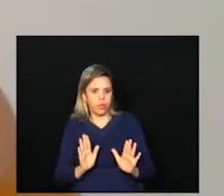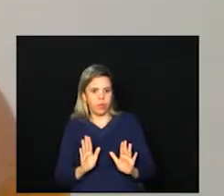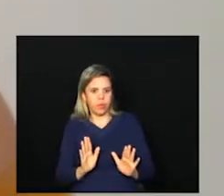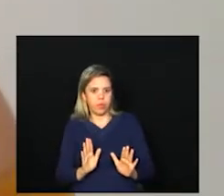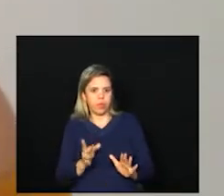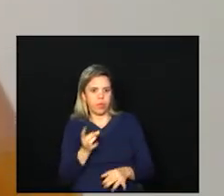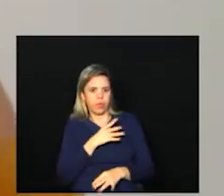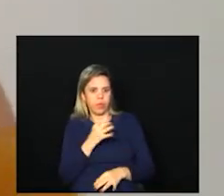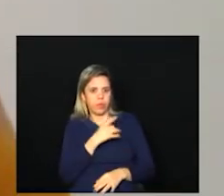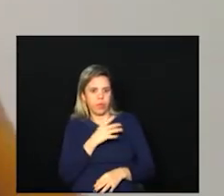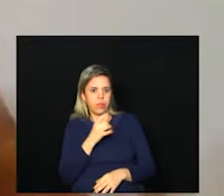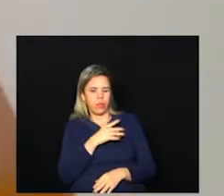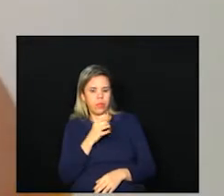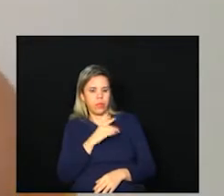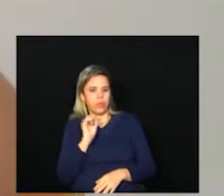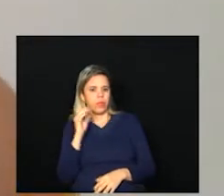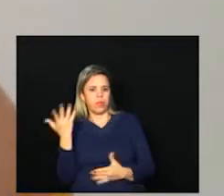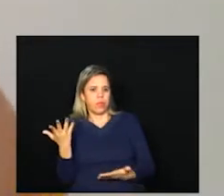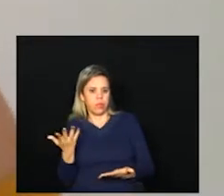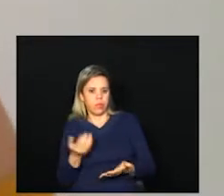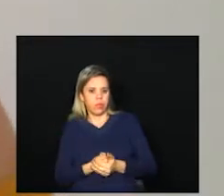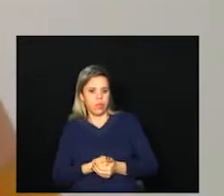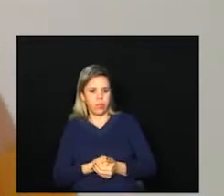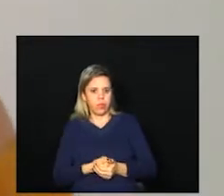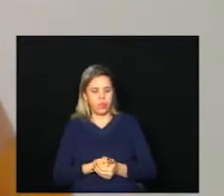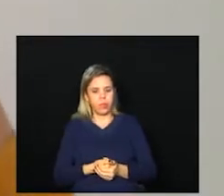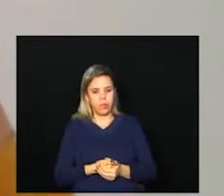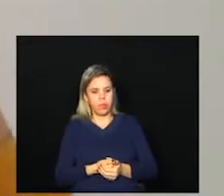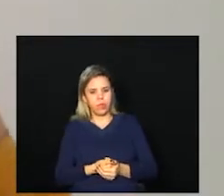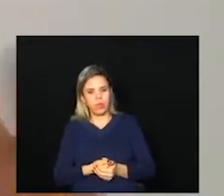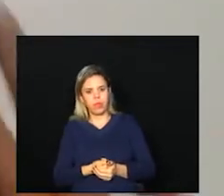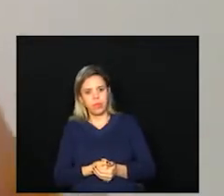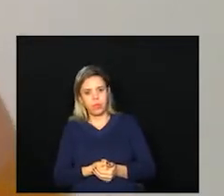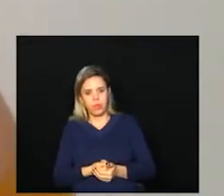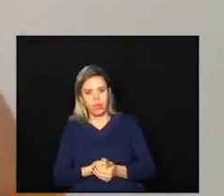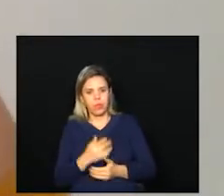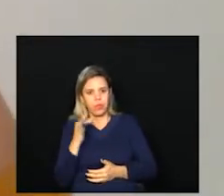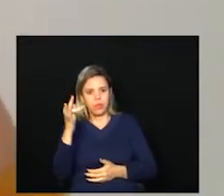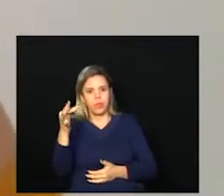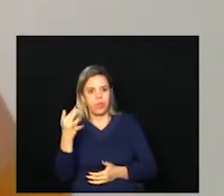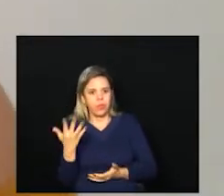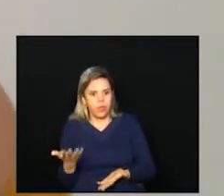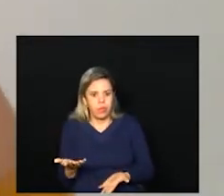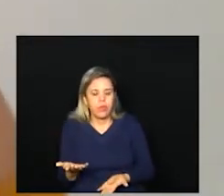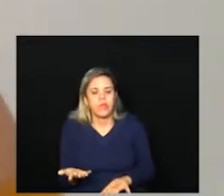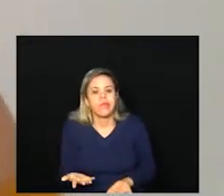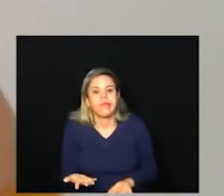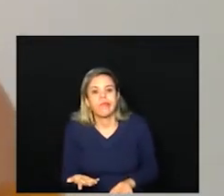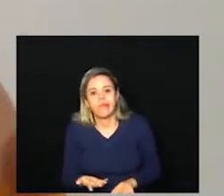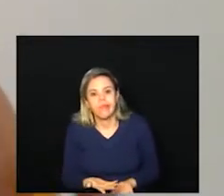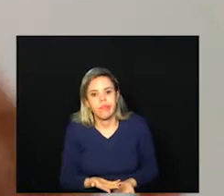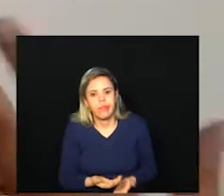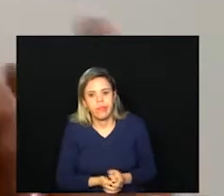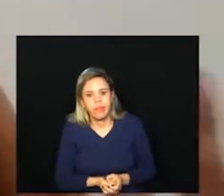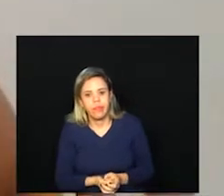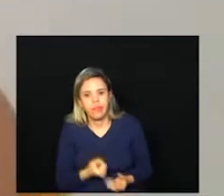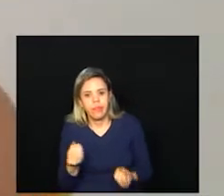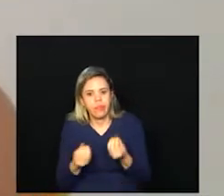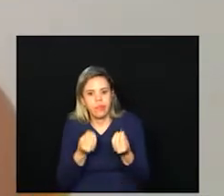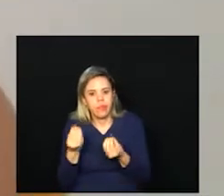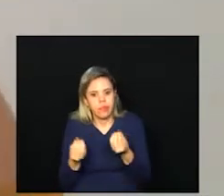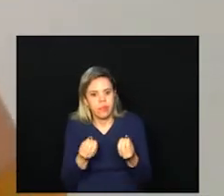do medo, do que iria acontecer, né? Do futuro mesmo. Ai, será que, né? Como que